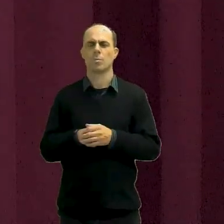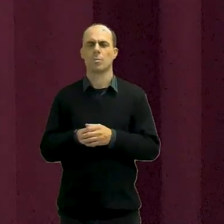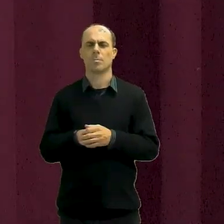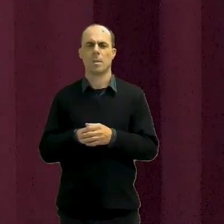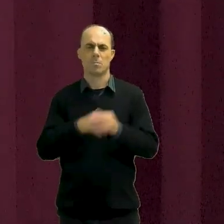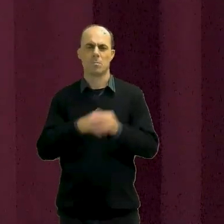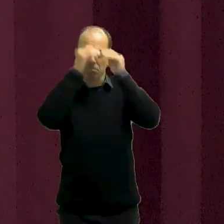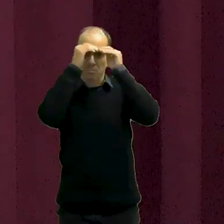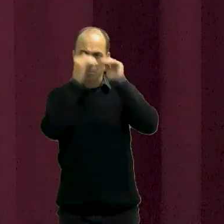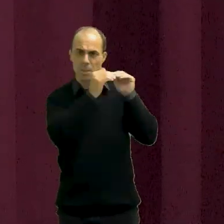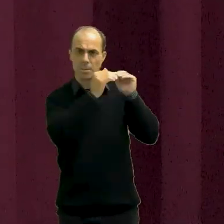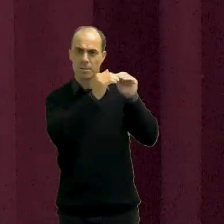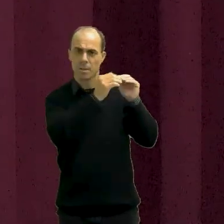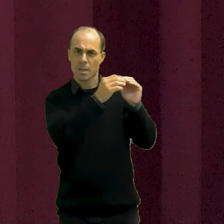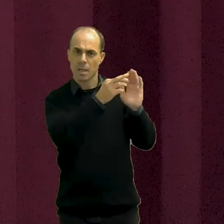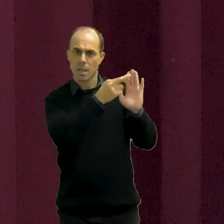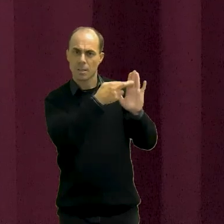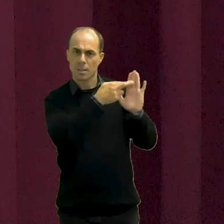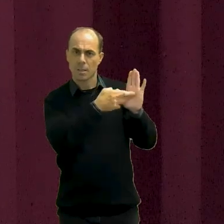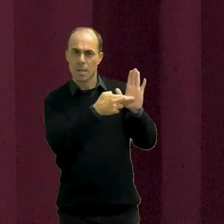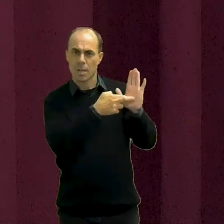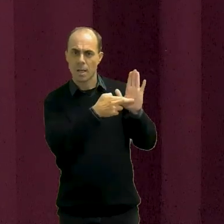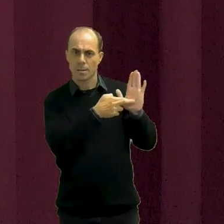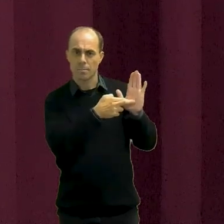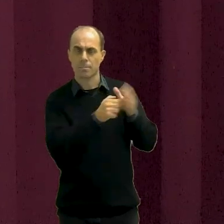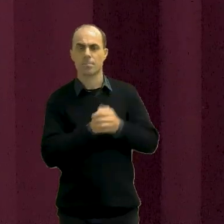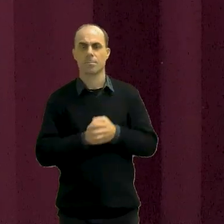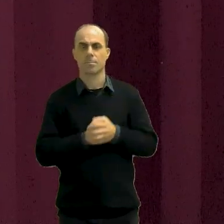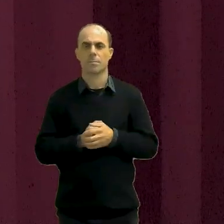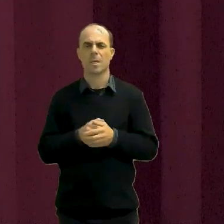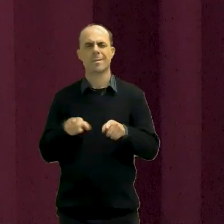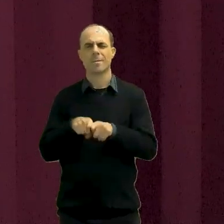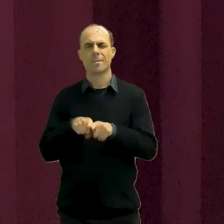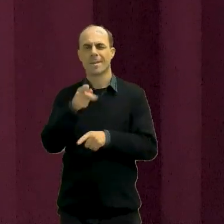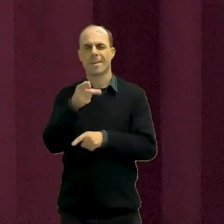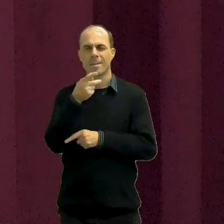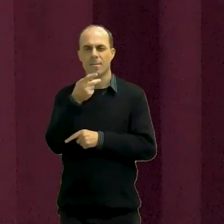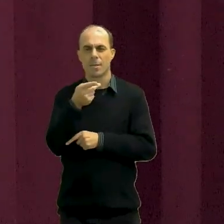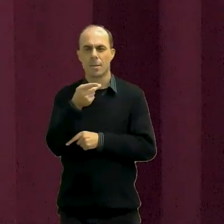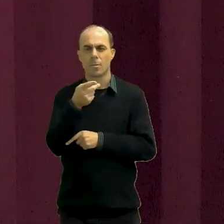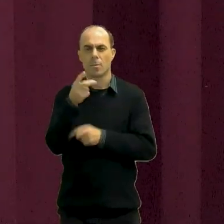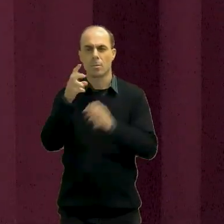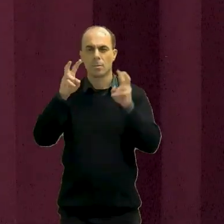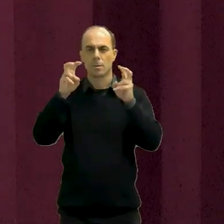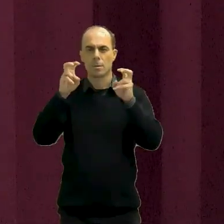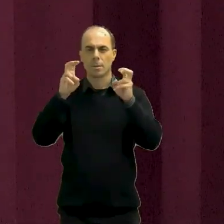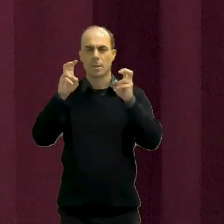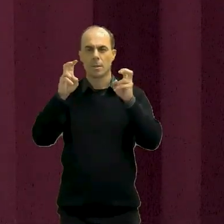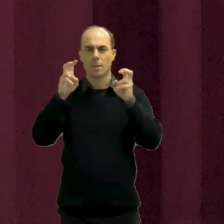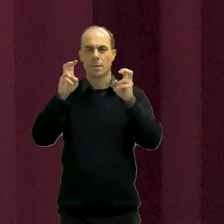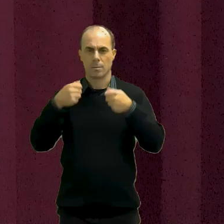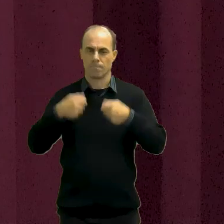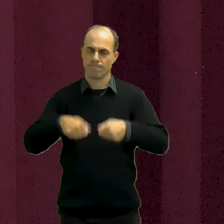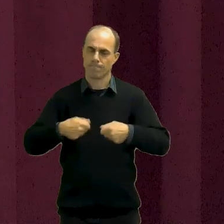irão efetivamente fiscalizar Mas você falou também de um tema de um tema tão necessário né que o desembargador presidente do Tribunal